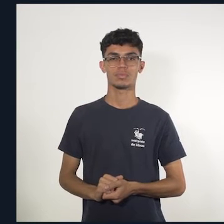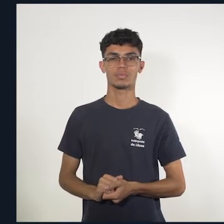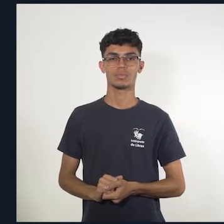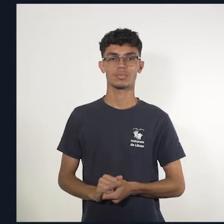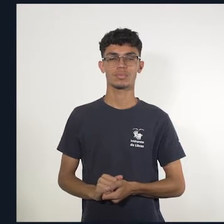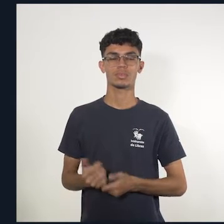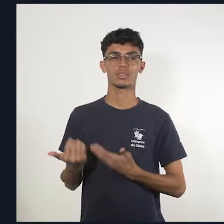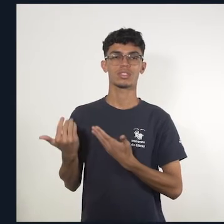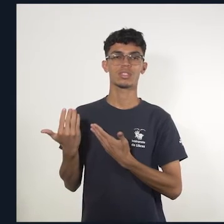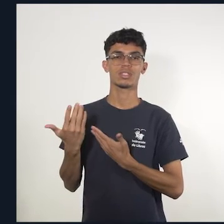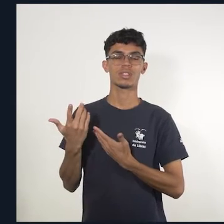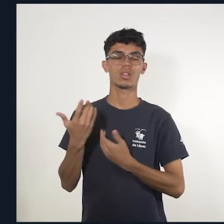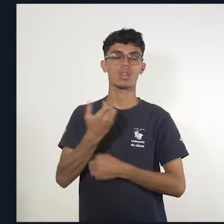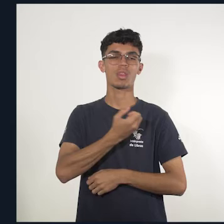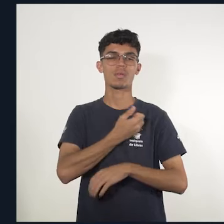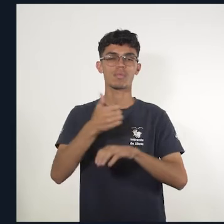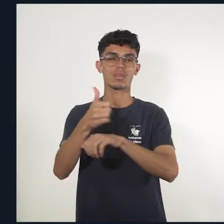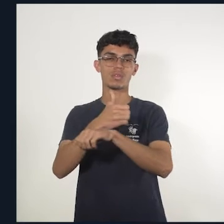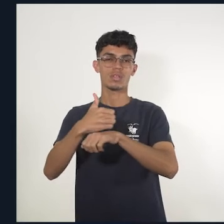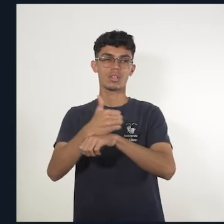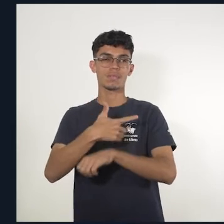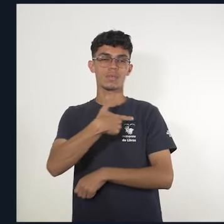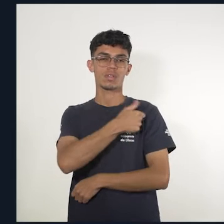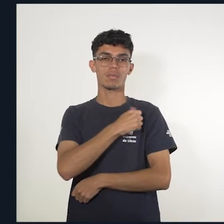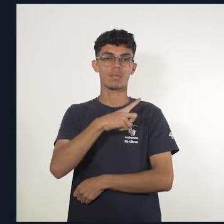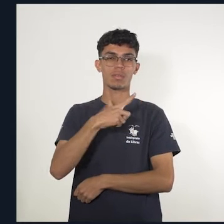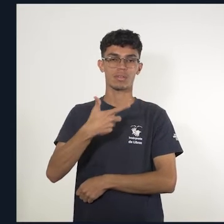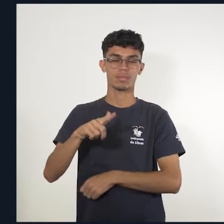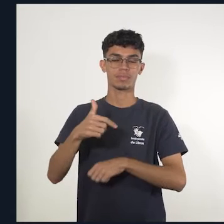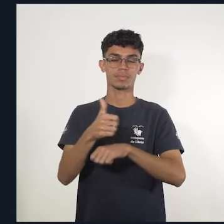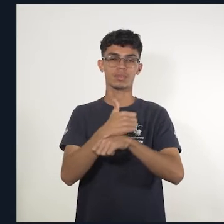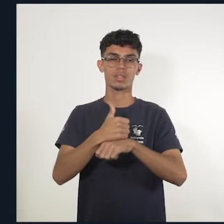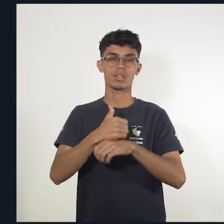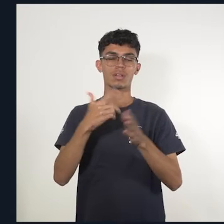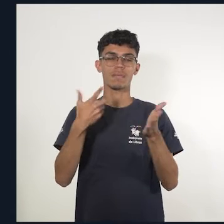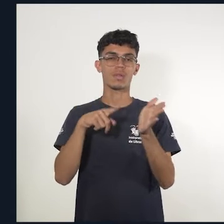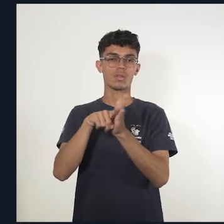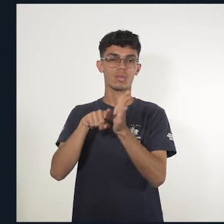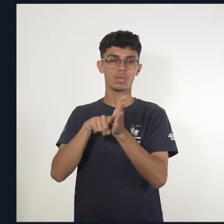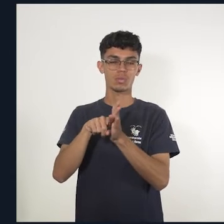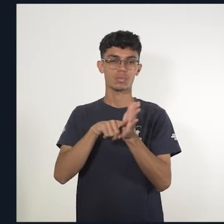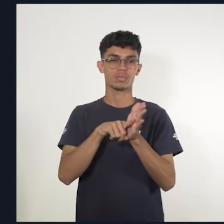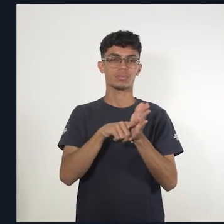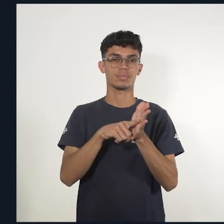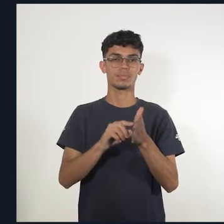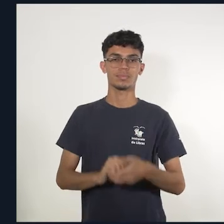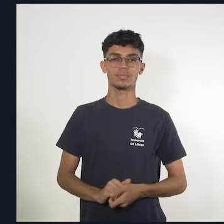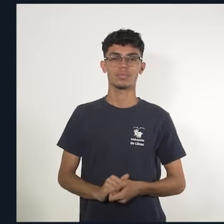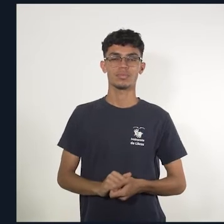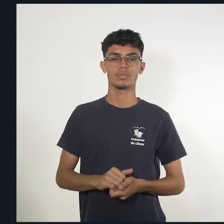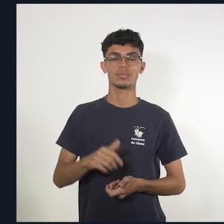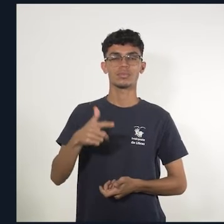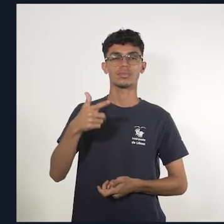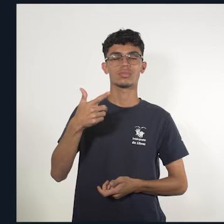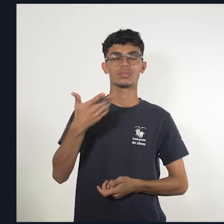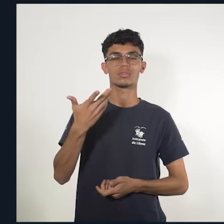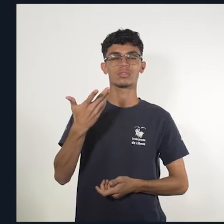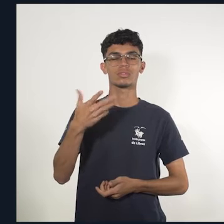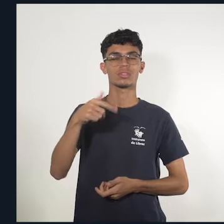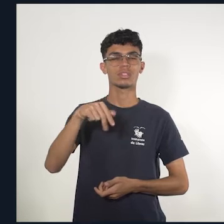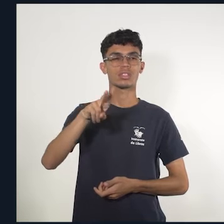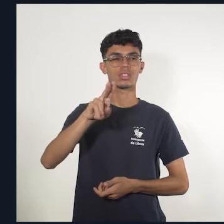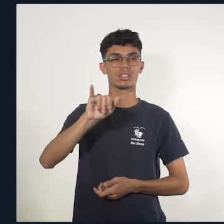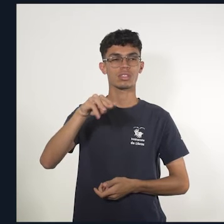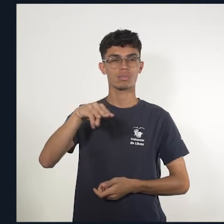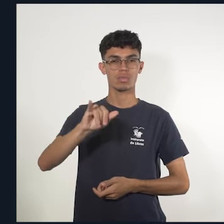foi esse, né? Profissionais não vacinados. O tipo de teste, da quimioluminescência,